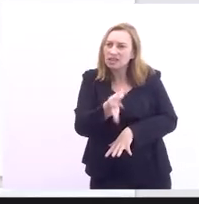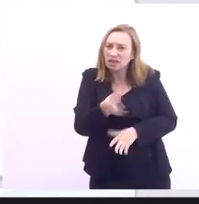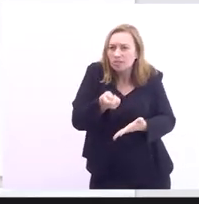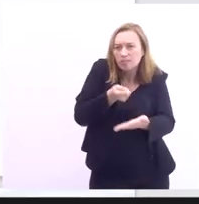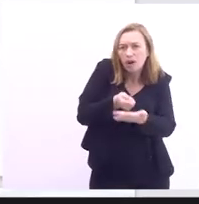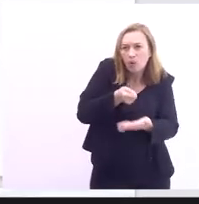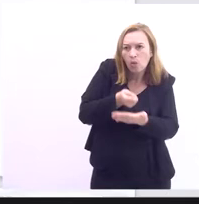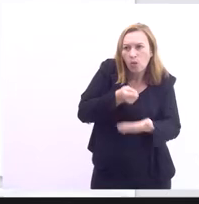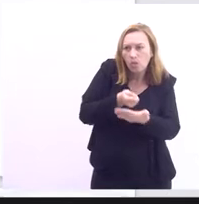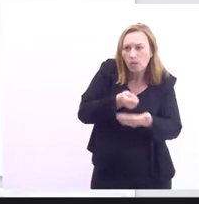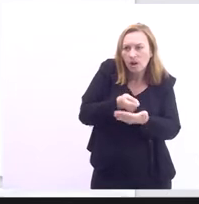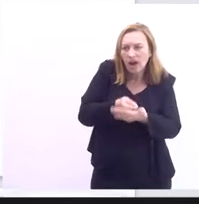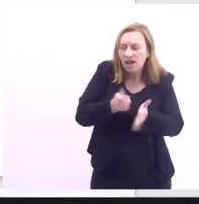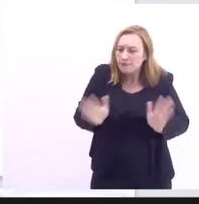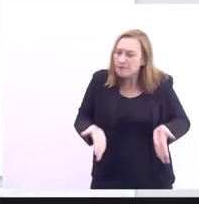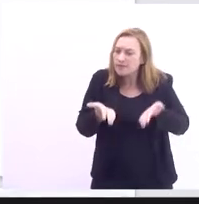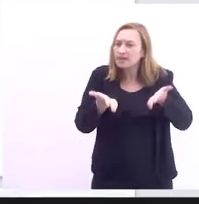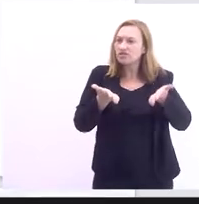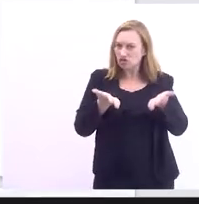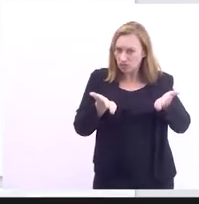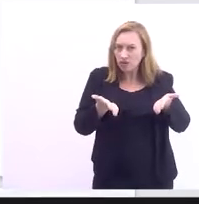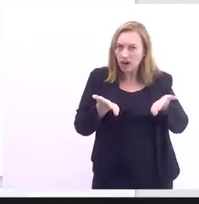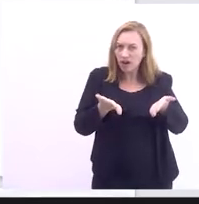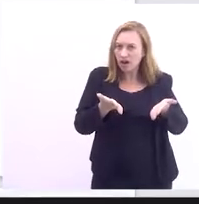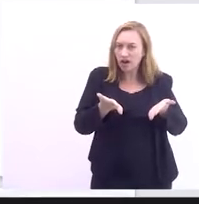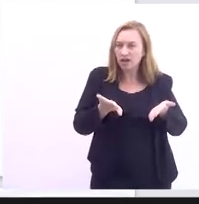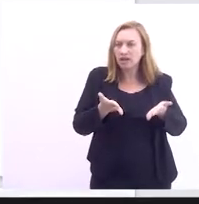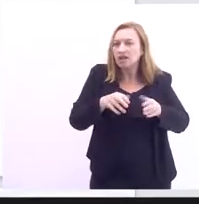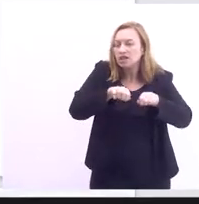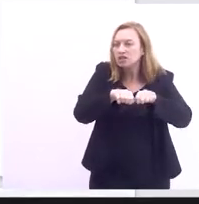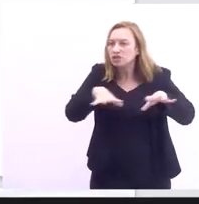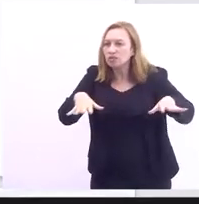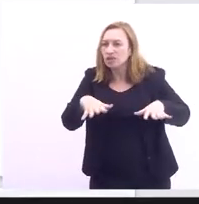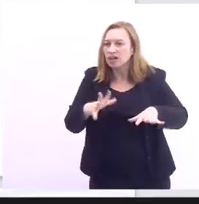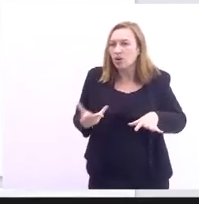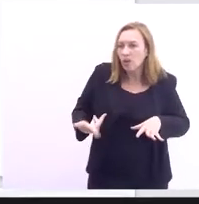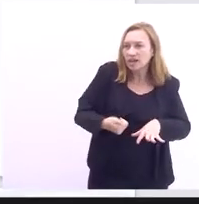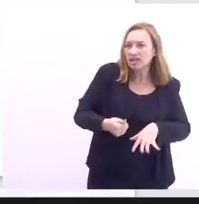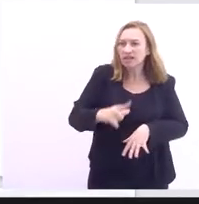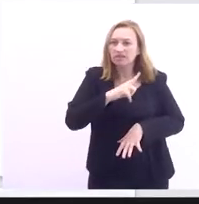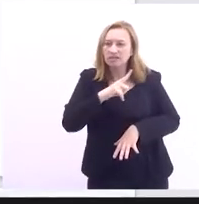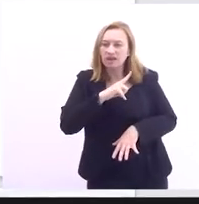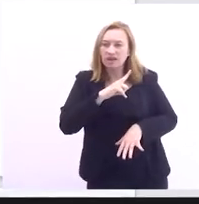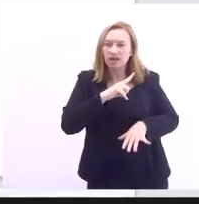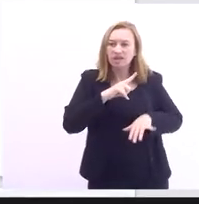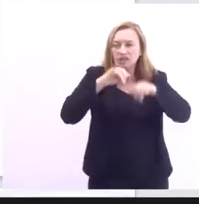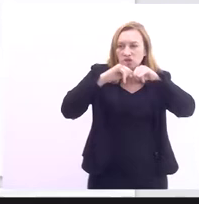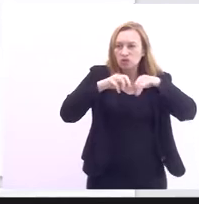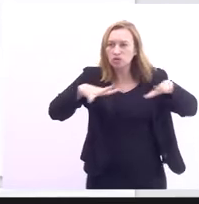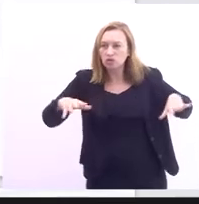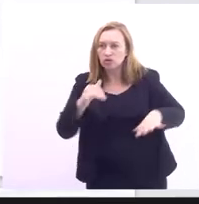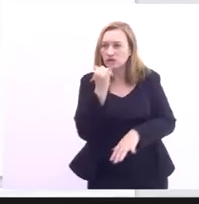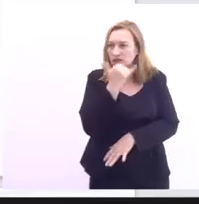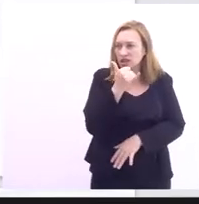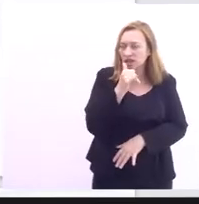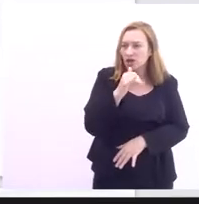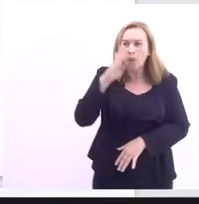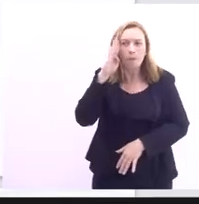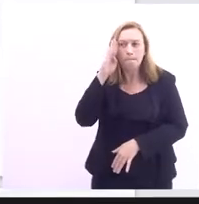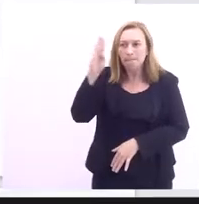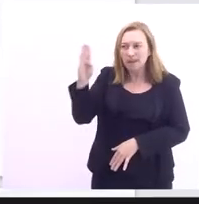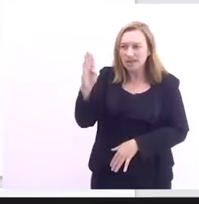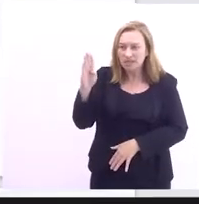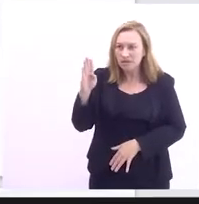cobrar e para incentivar a distribuidora a manter a qualidade no fornecimento. O principal né, que